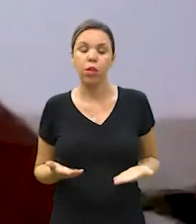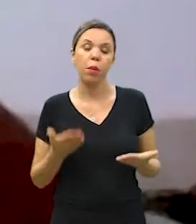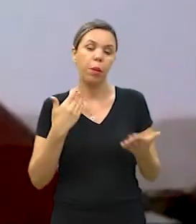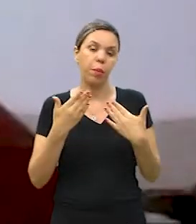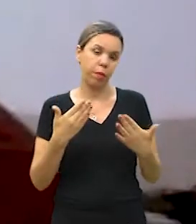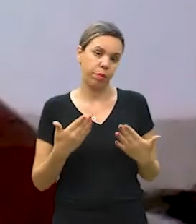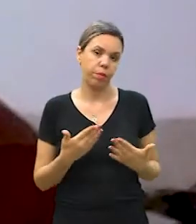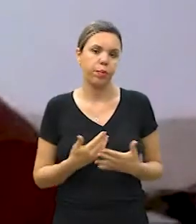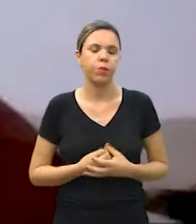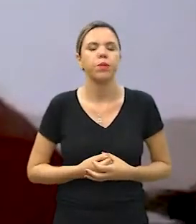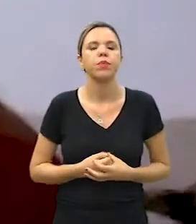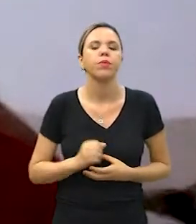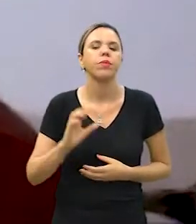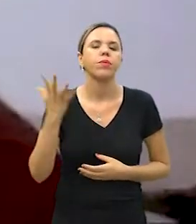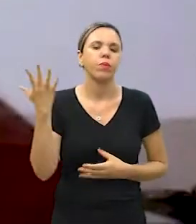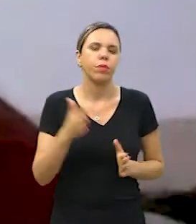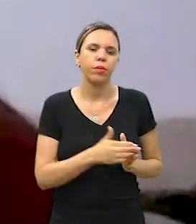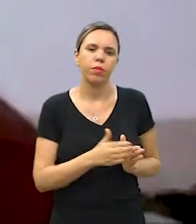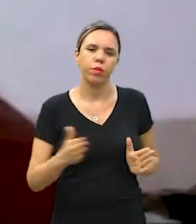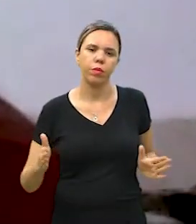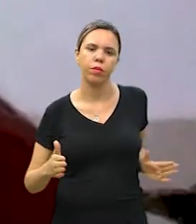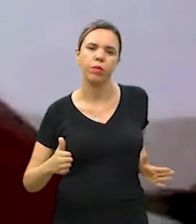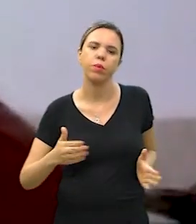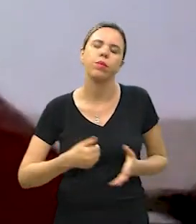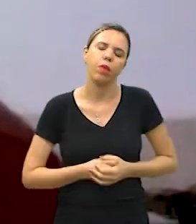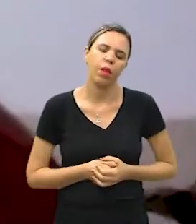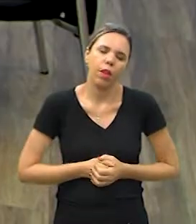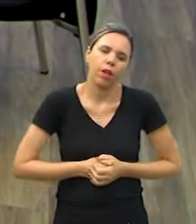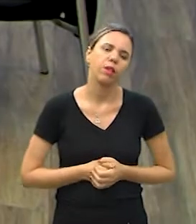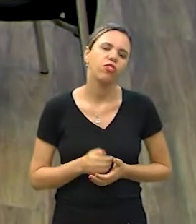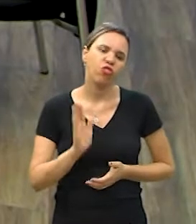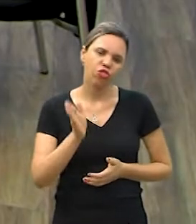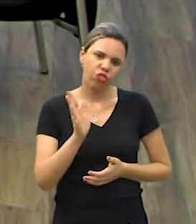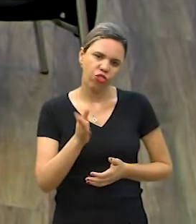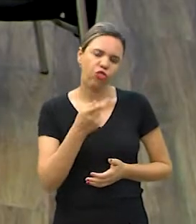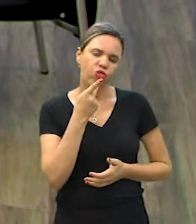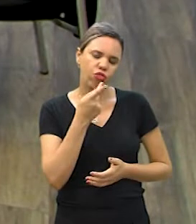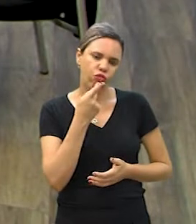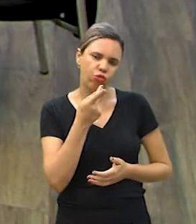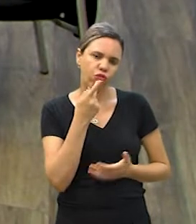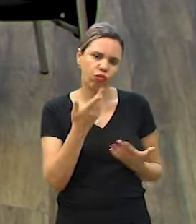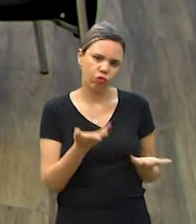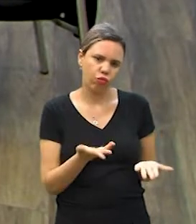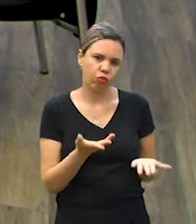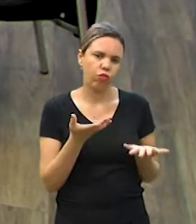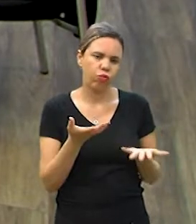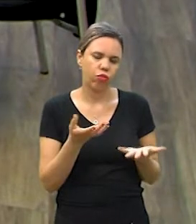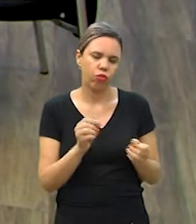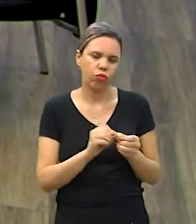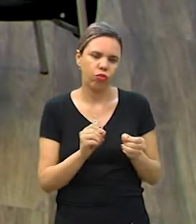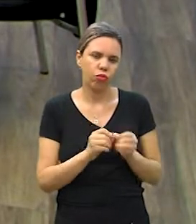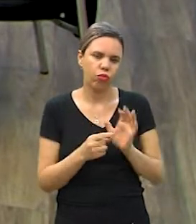e debater que aconteceu durante esse período. Então, já a gente vai citar, então, que eu quero